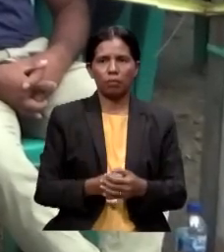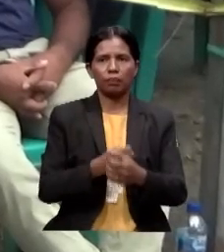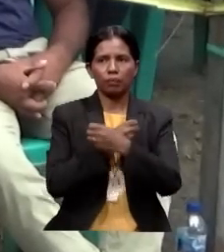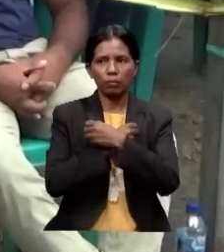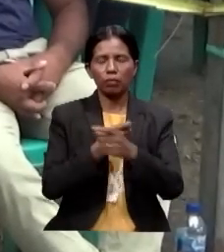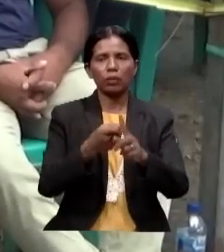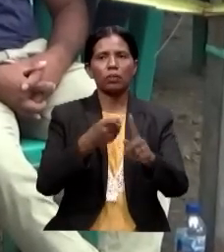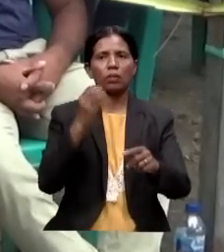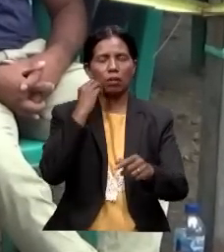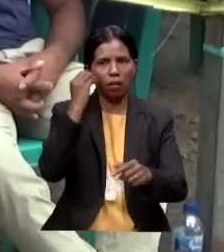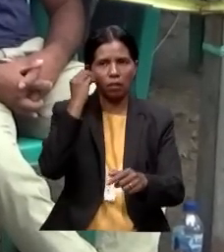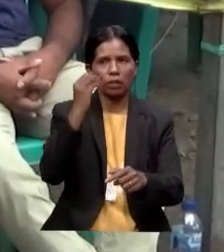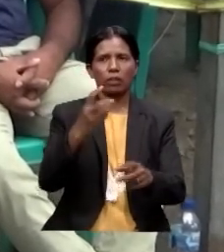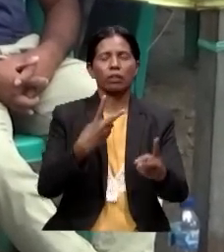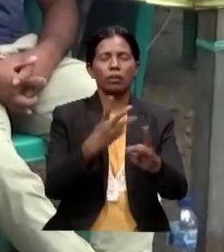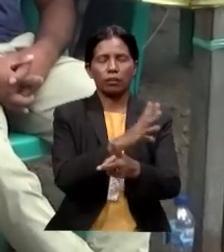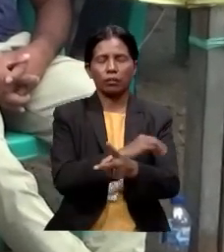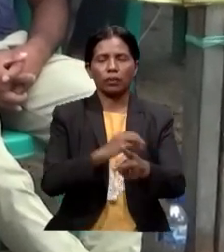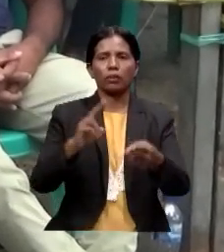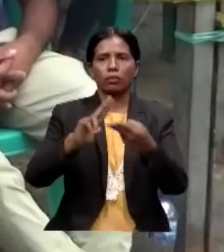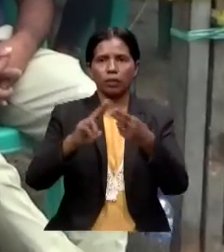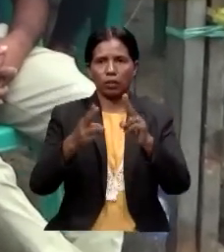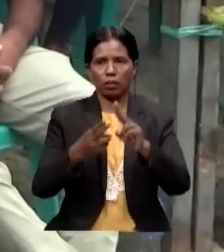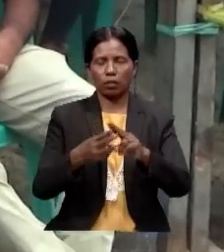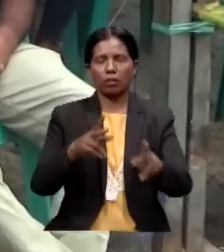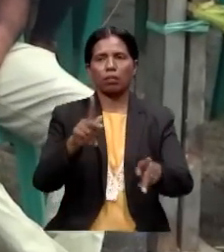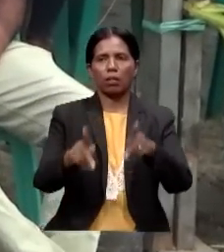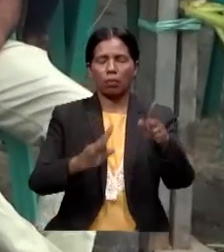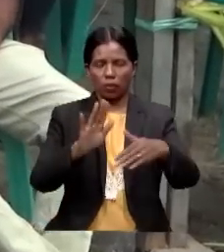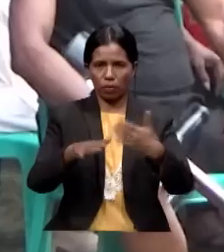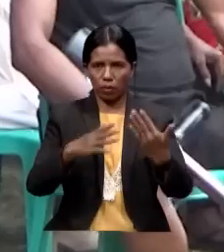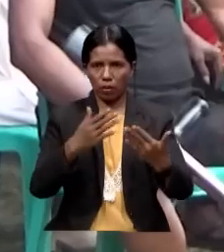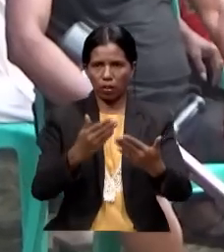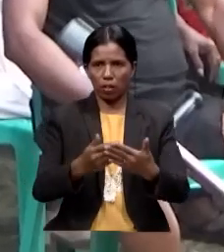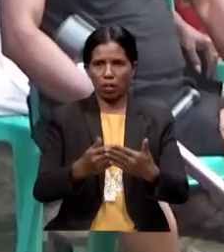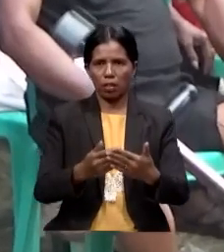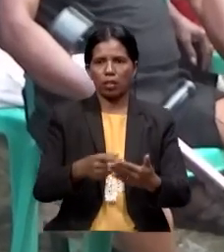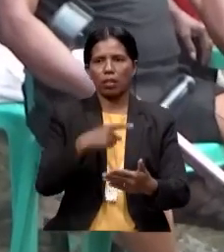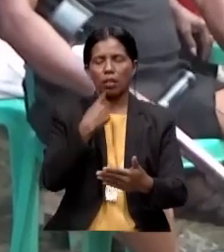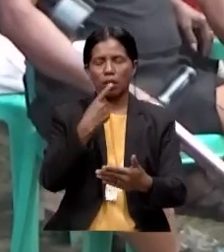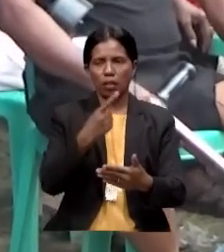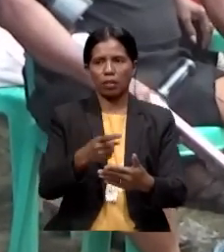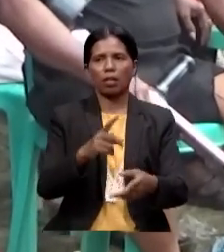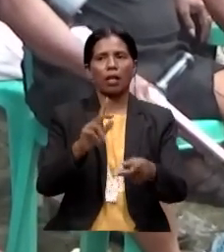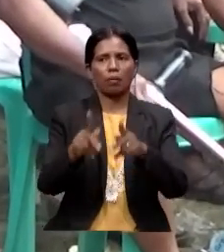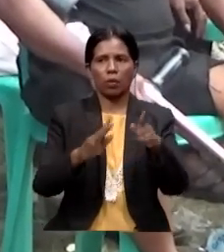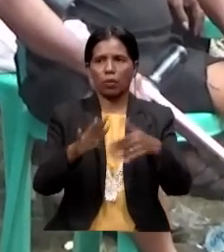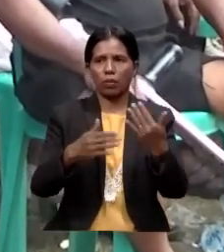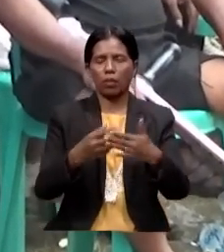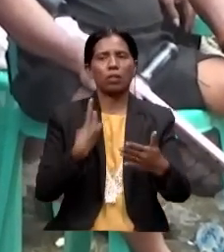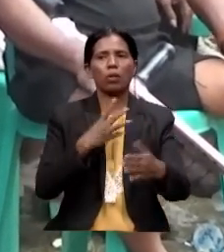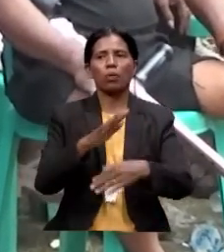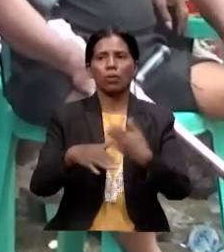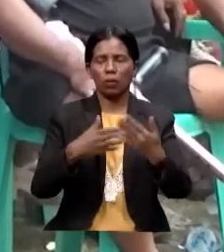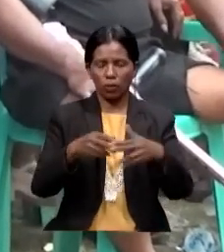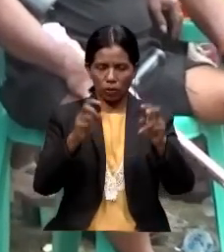usum malara, vizinho, maluk sira hututu, por sesenum sa saidir, ita hututu adomi